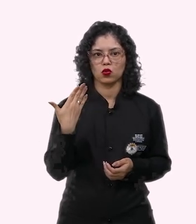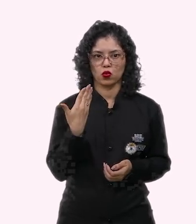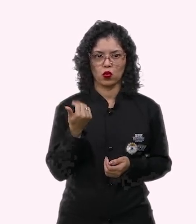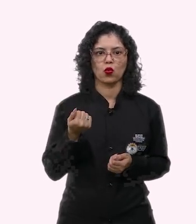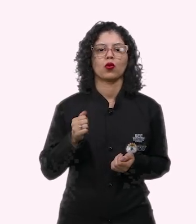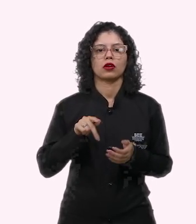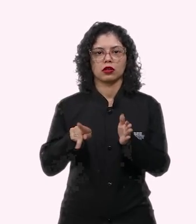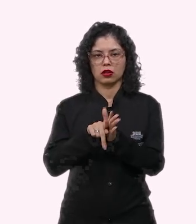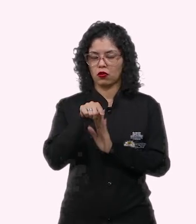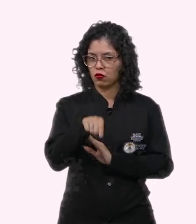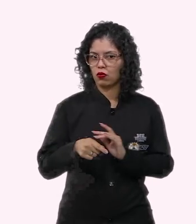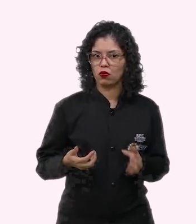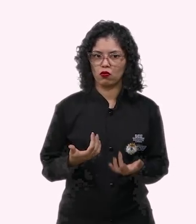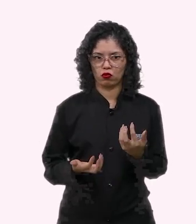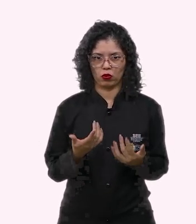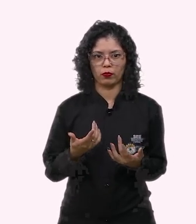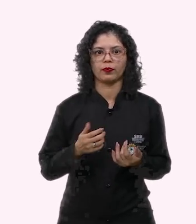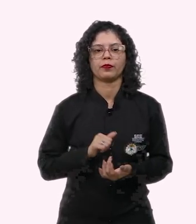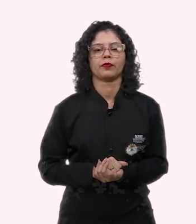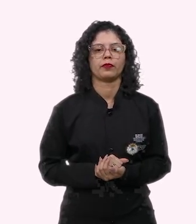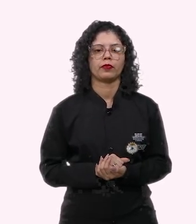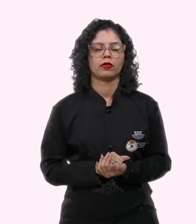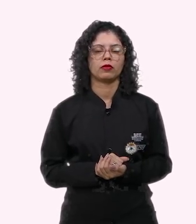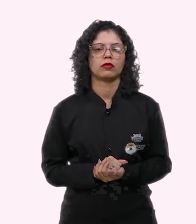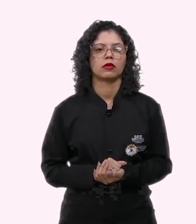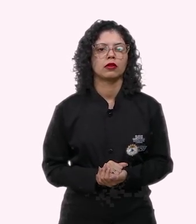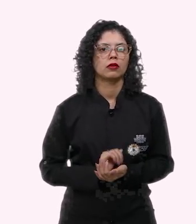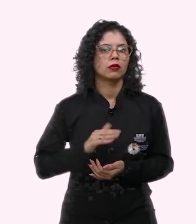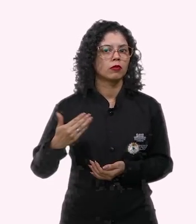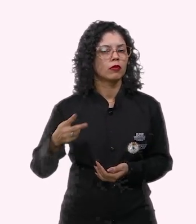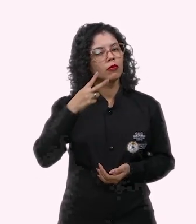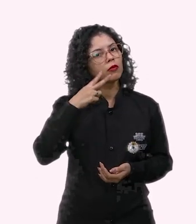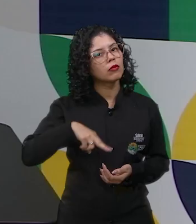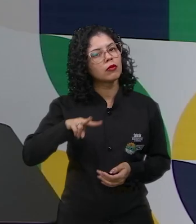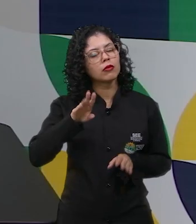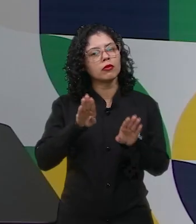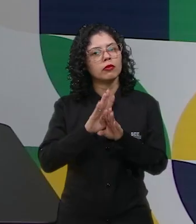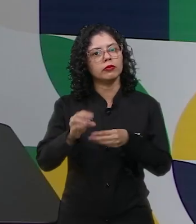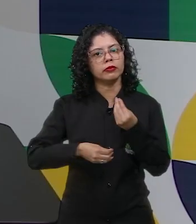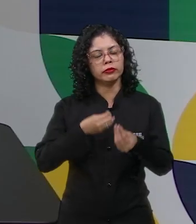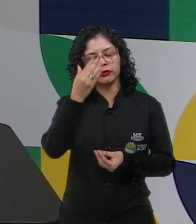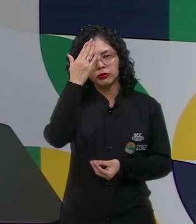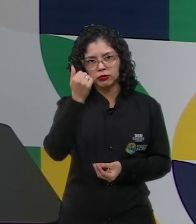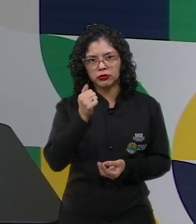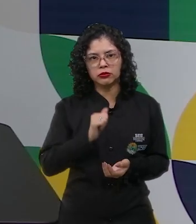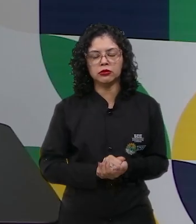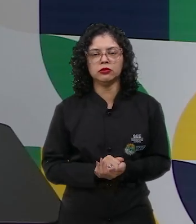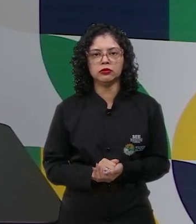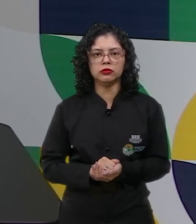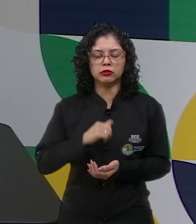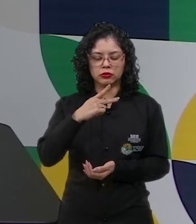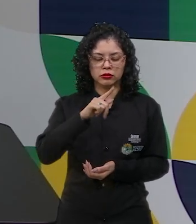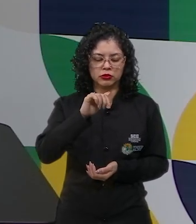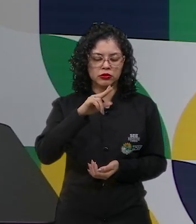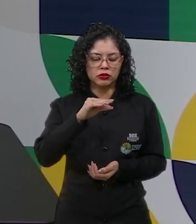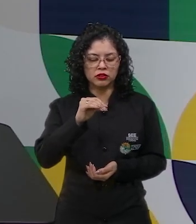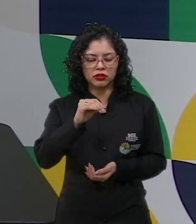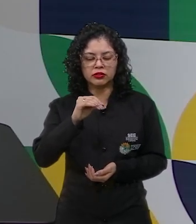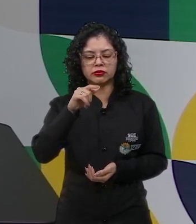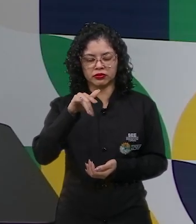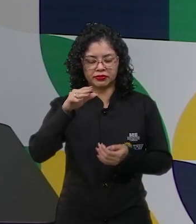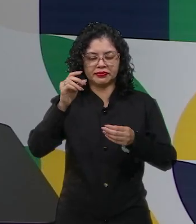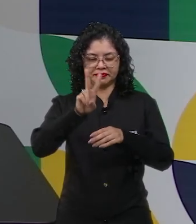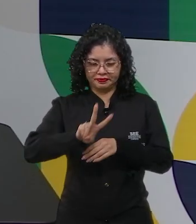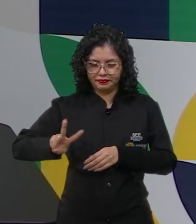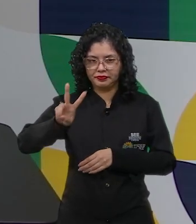esse tipo de fogão. Então, como que a gente vai verificar, gente? Como a gente sabe se essa panela ela vai funcionar ou não